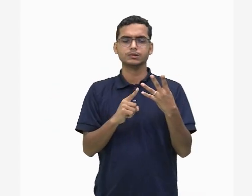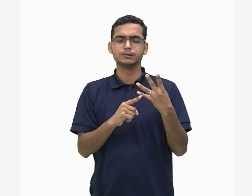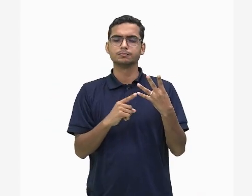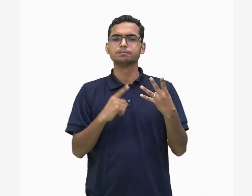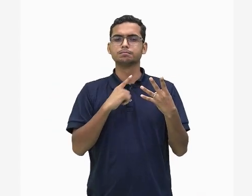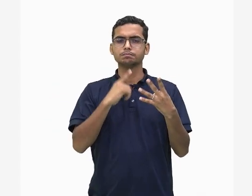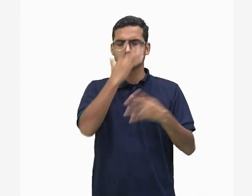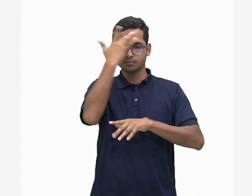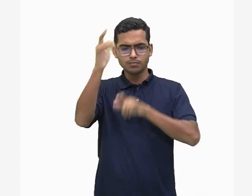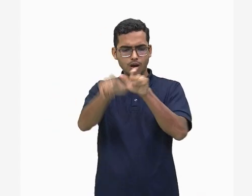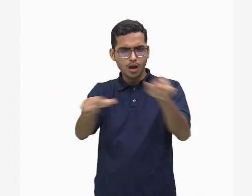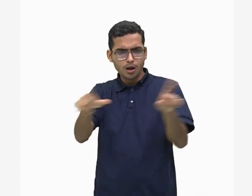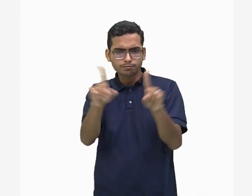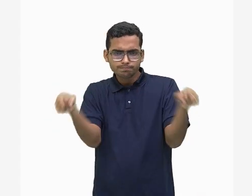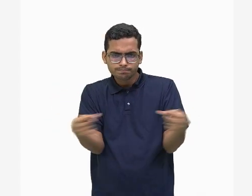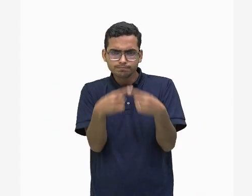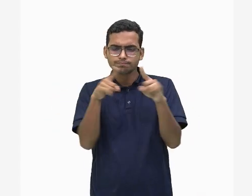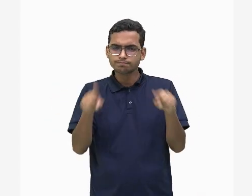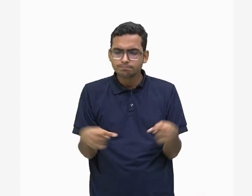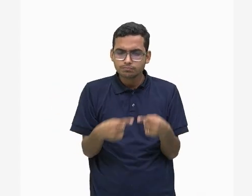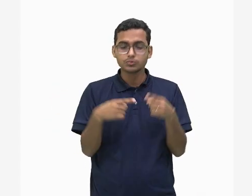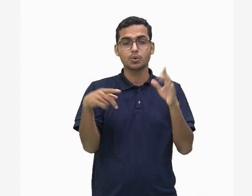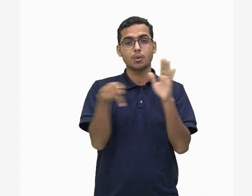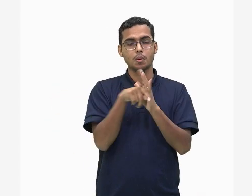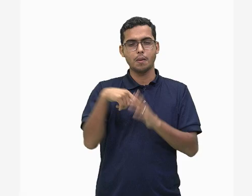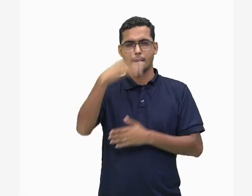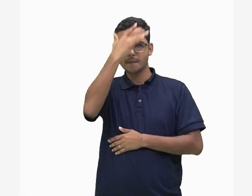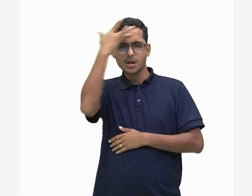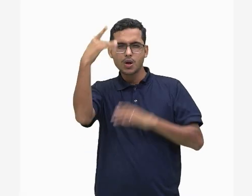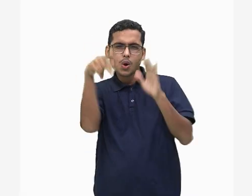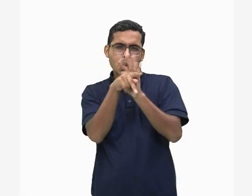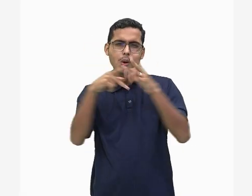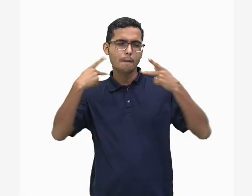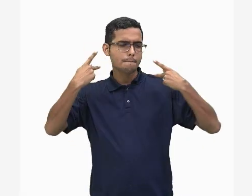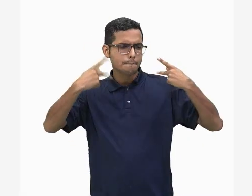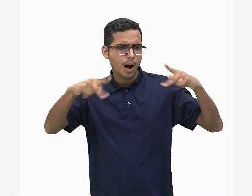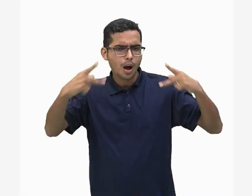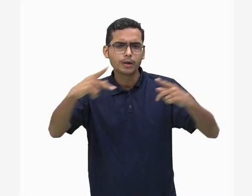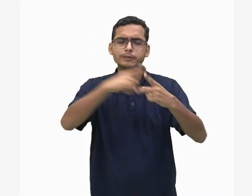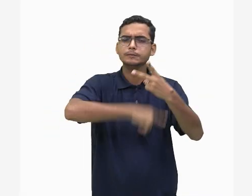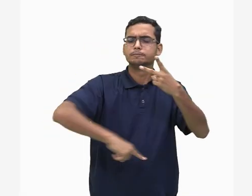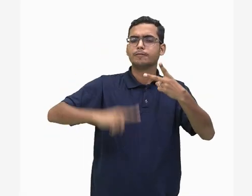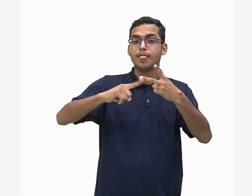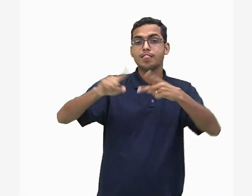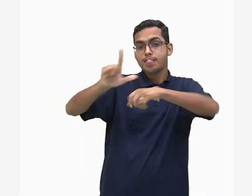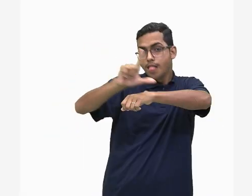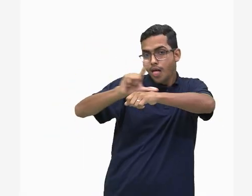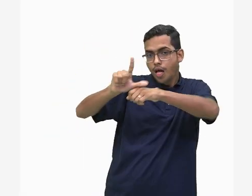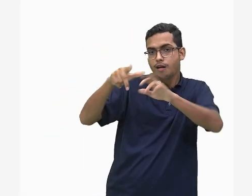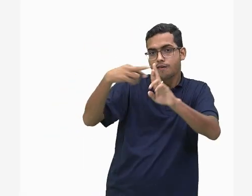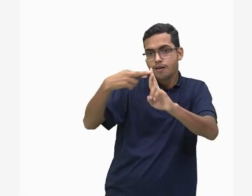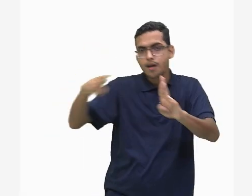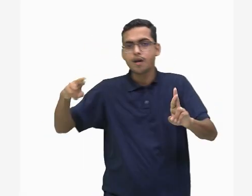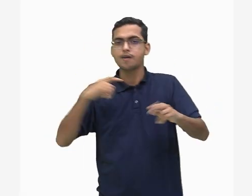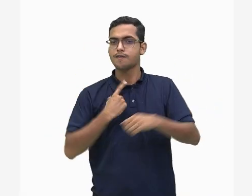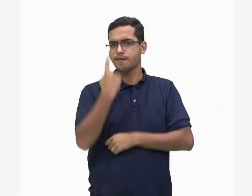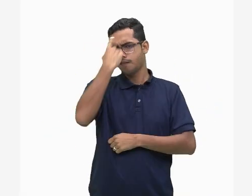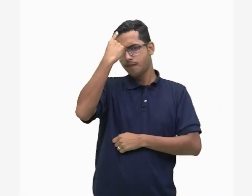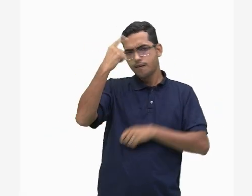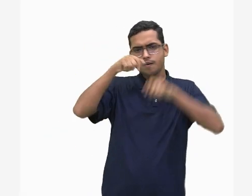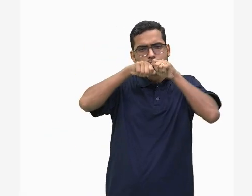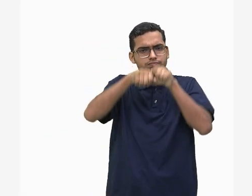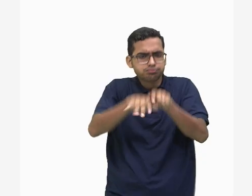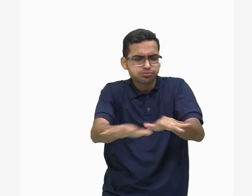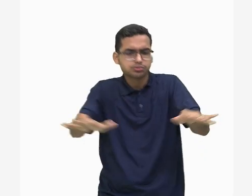que os pregadores e líderes religiosos são os principais meios de propagação das ideias de valores e princípios